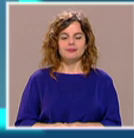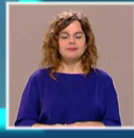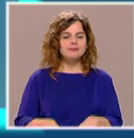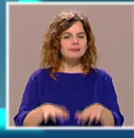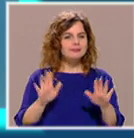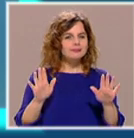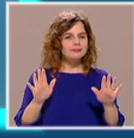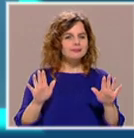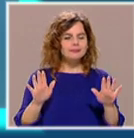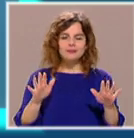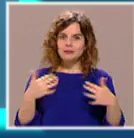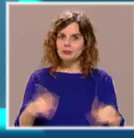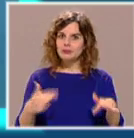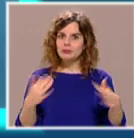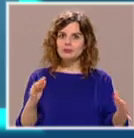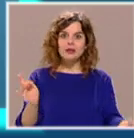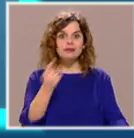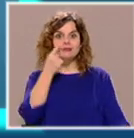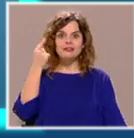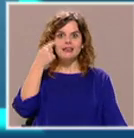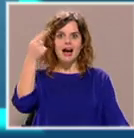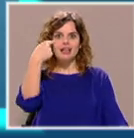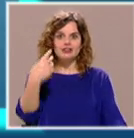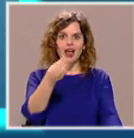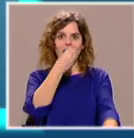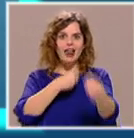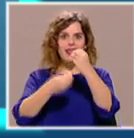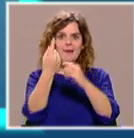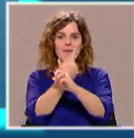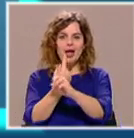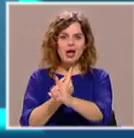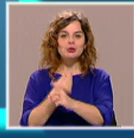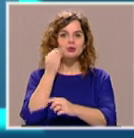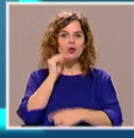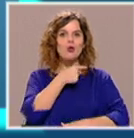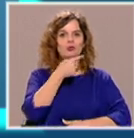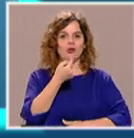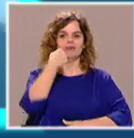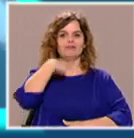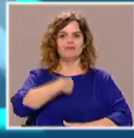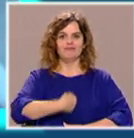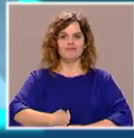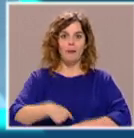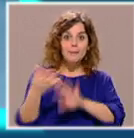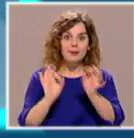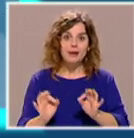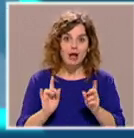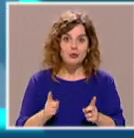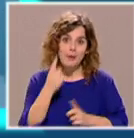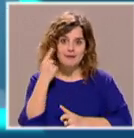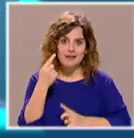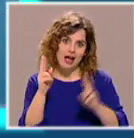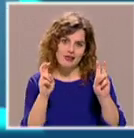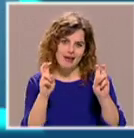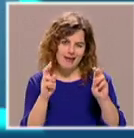Vamos iniciar a incrível viagem dos alimentos através do tubo digestivo. Preparado?